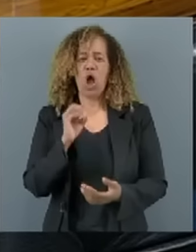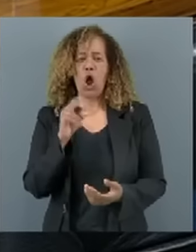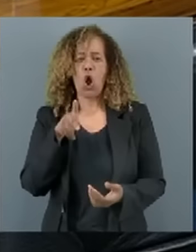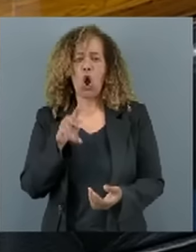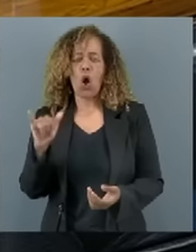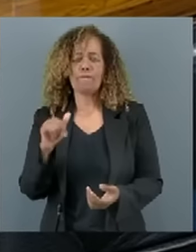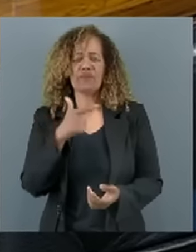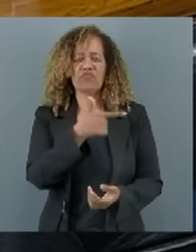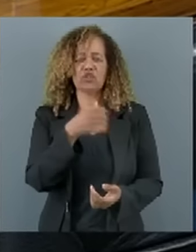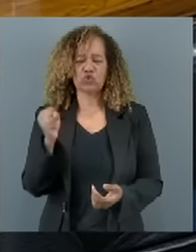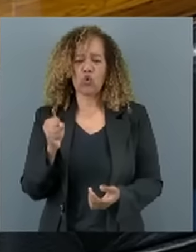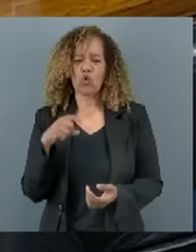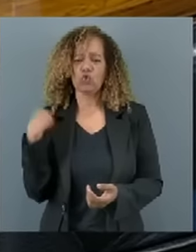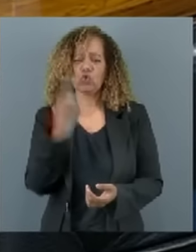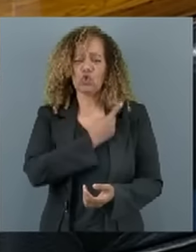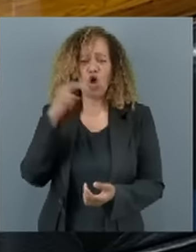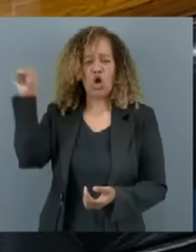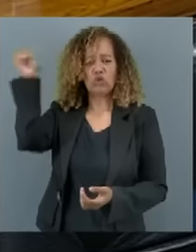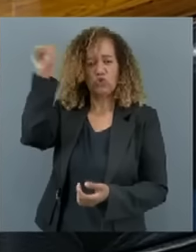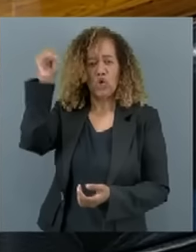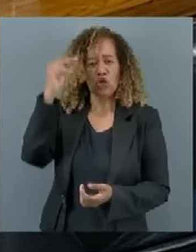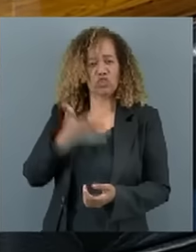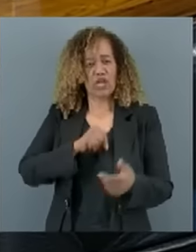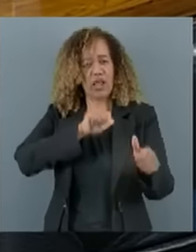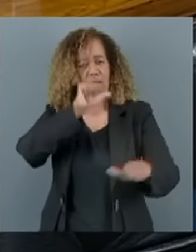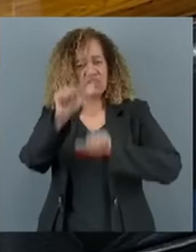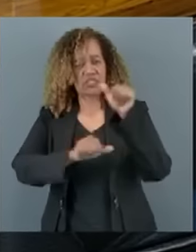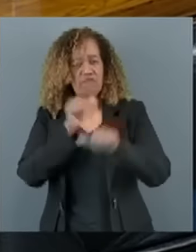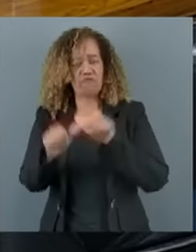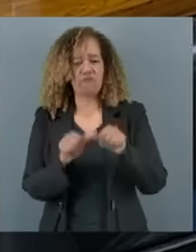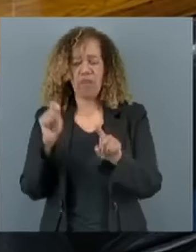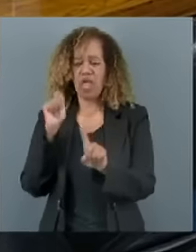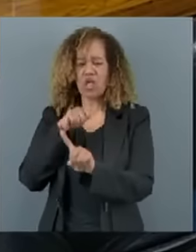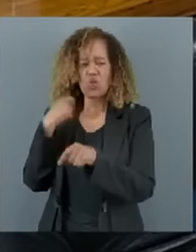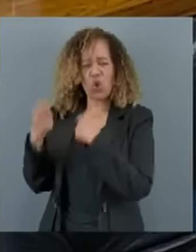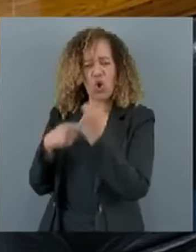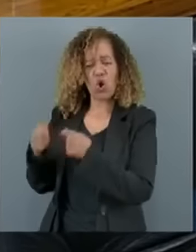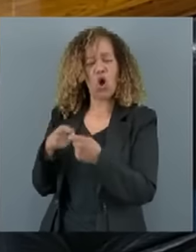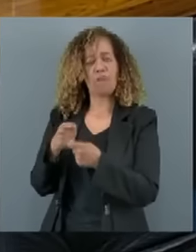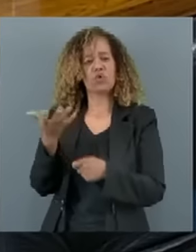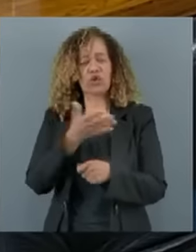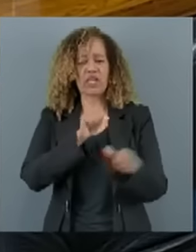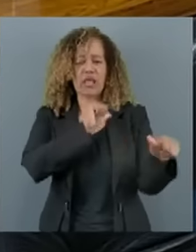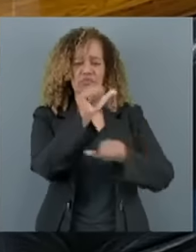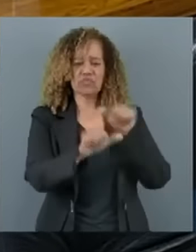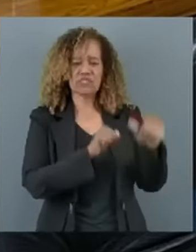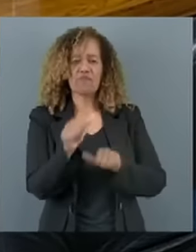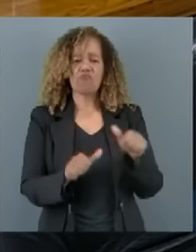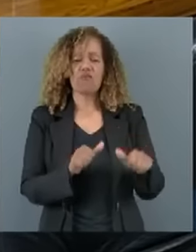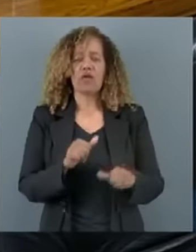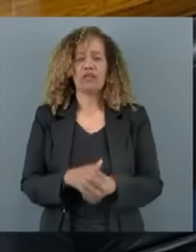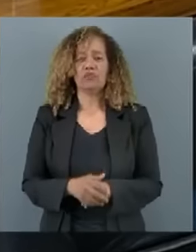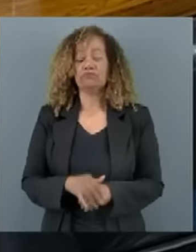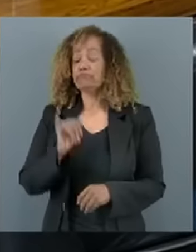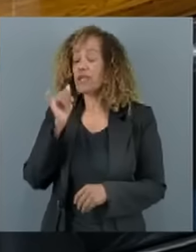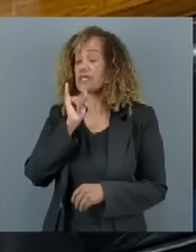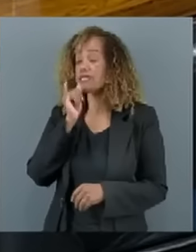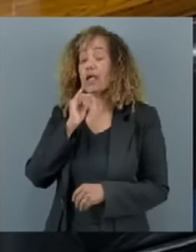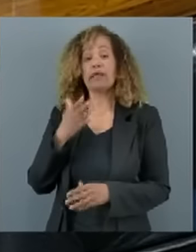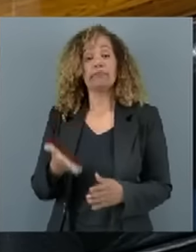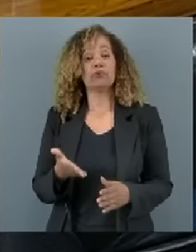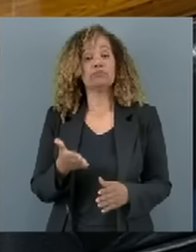que nós povos do Norte queremos crescimento econômico que nós queremos nos desenvolver quer ver um exemplo